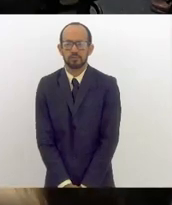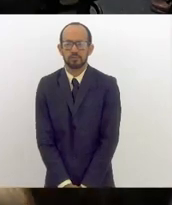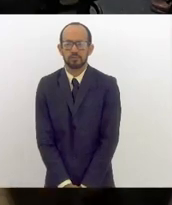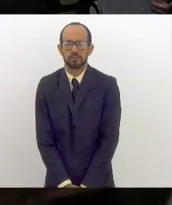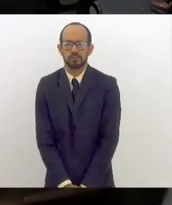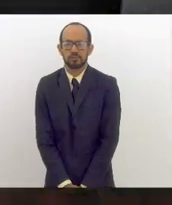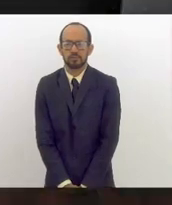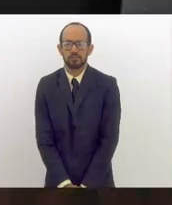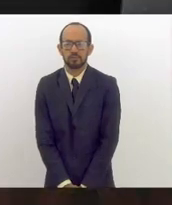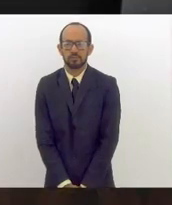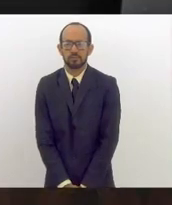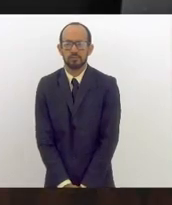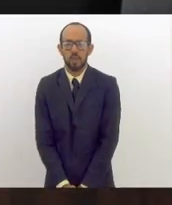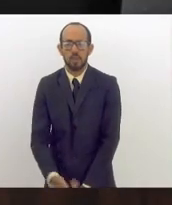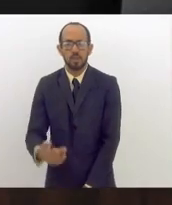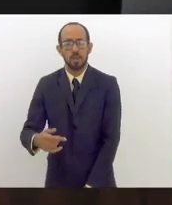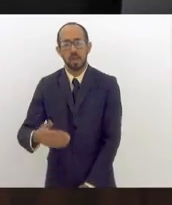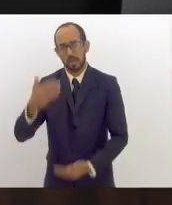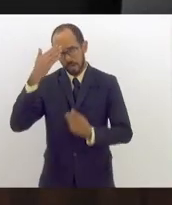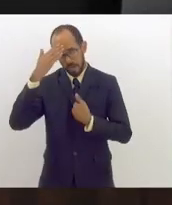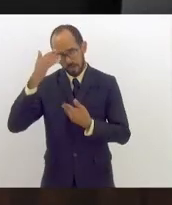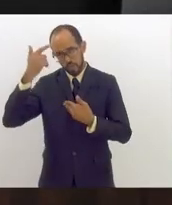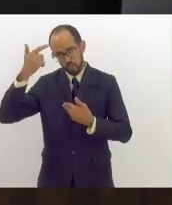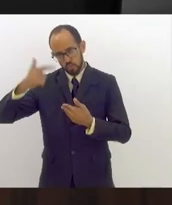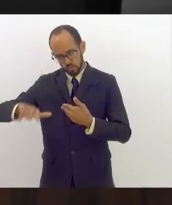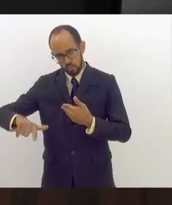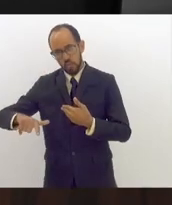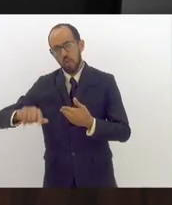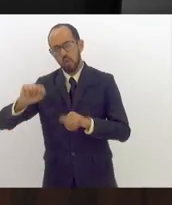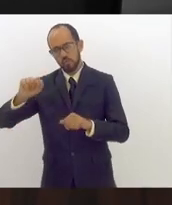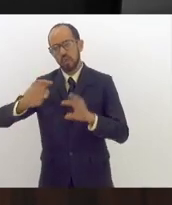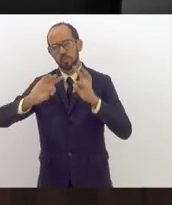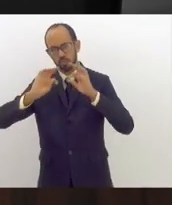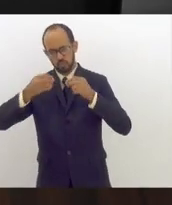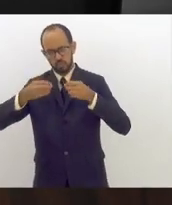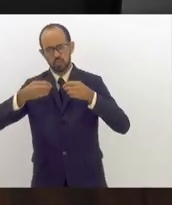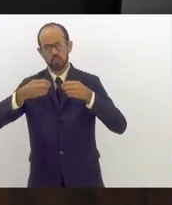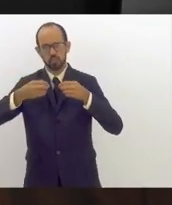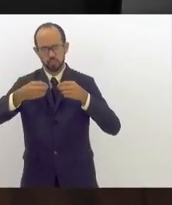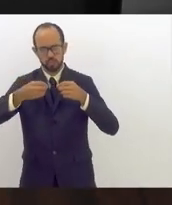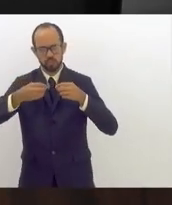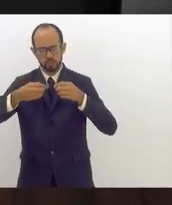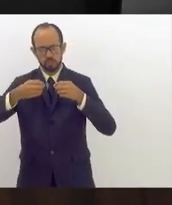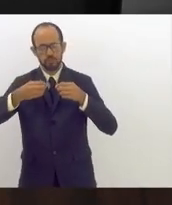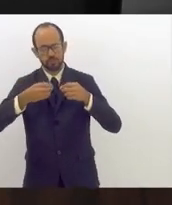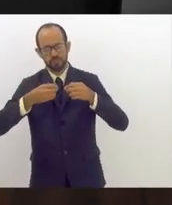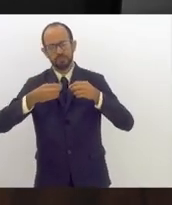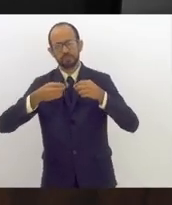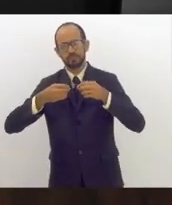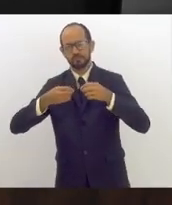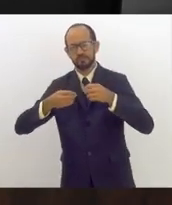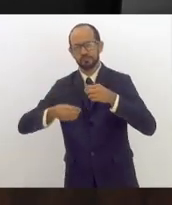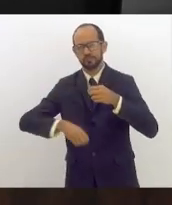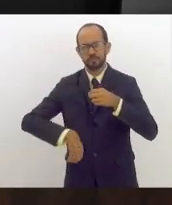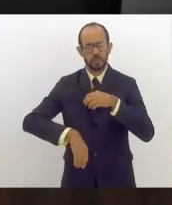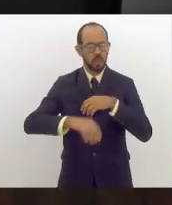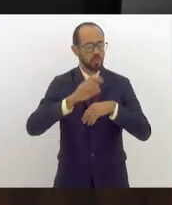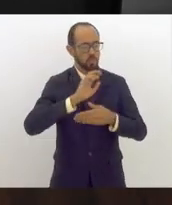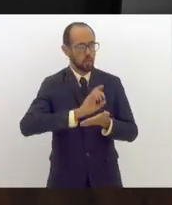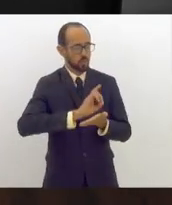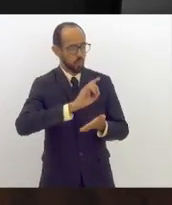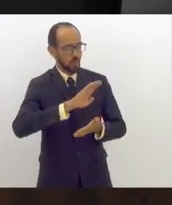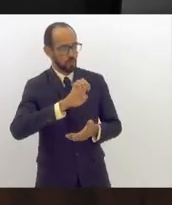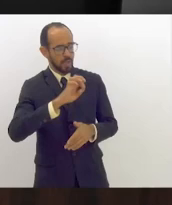mais uma vez gostaria de agradecer a todas e todos dizendo eu tô Beto Simonetti